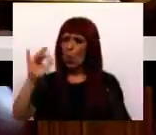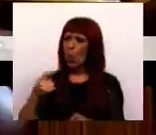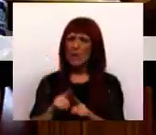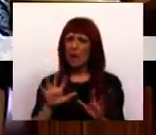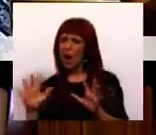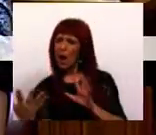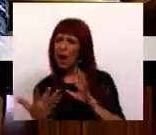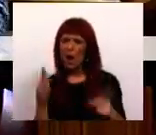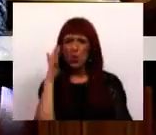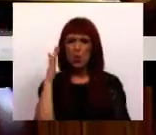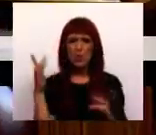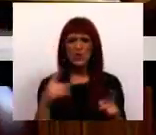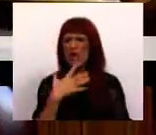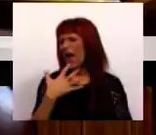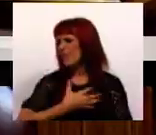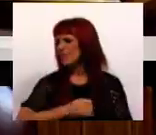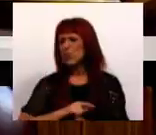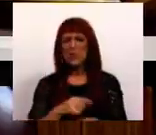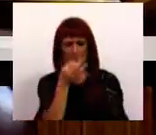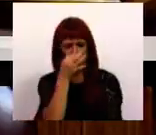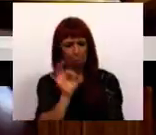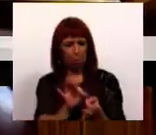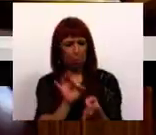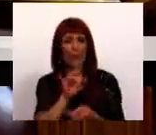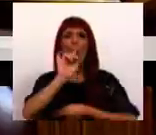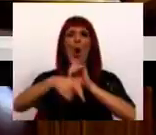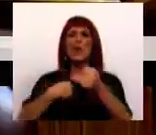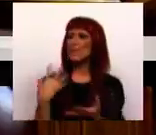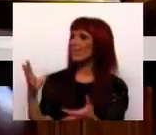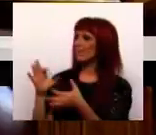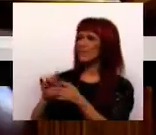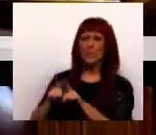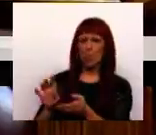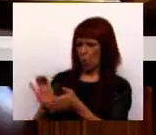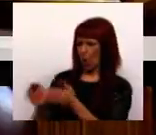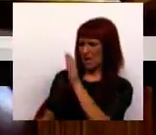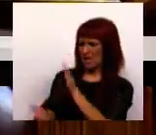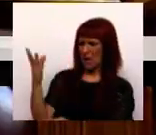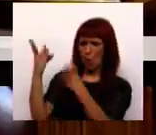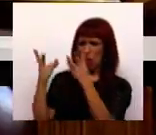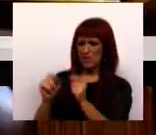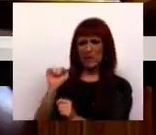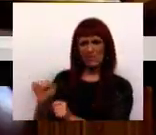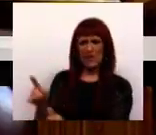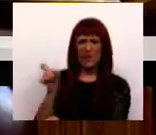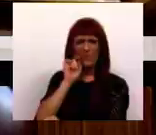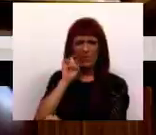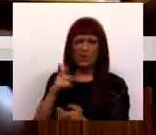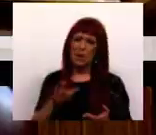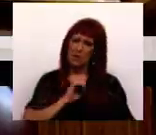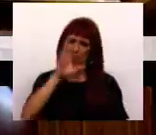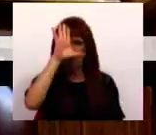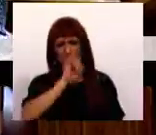à volta deste número isto é uma absoluta ninharia naquilo que se refere ao aumento do orçamento na defesa, ao